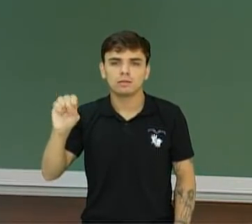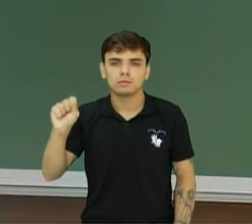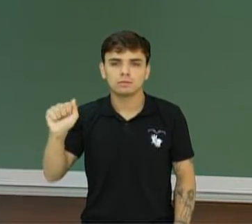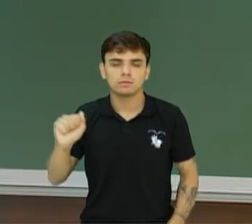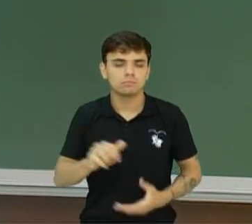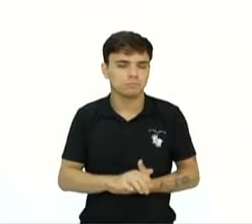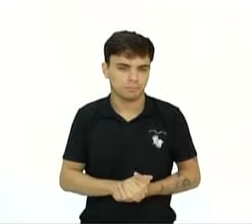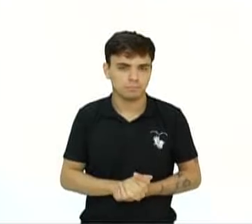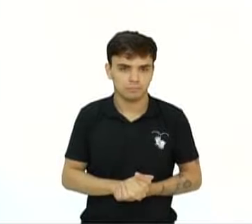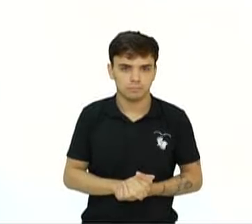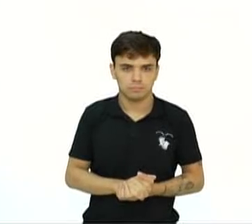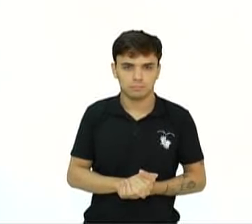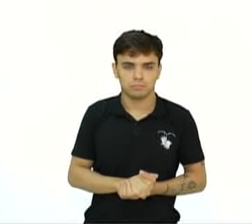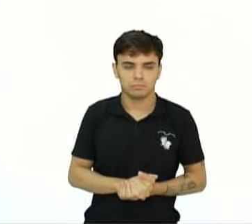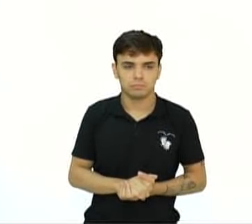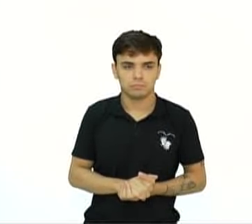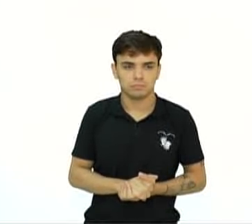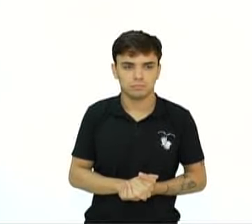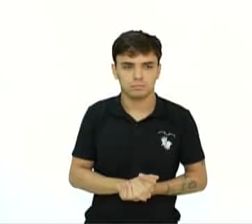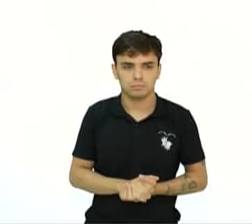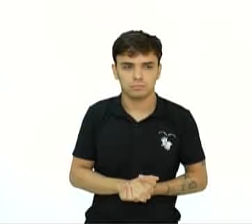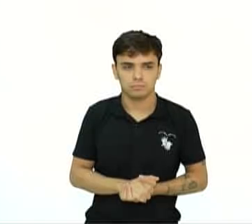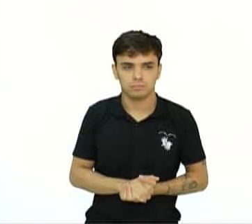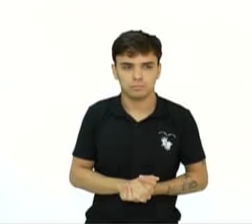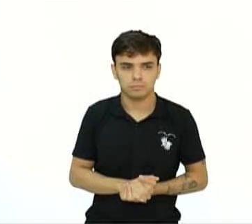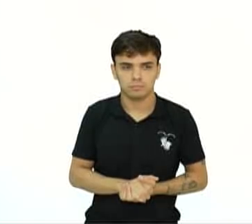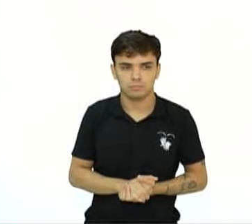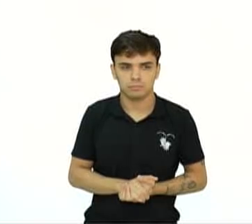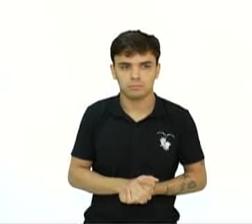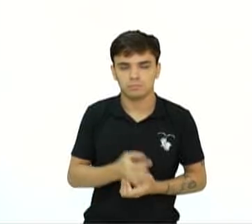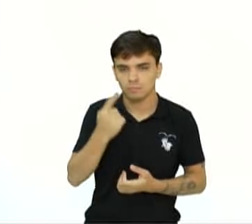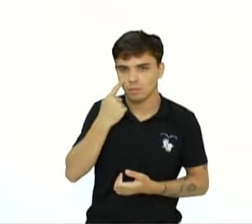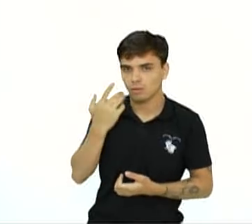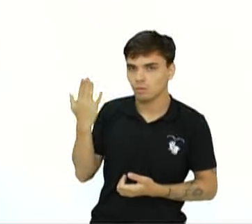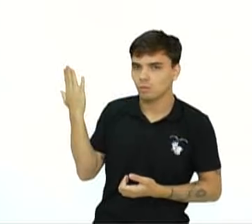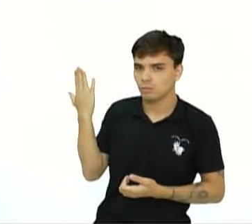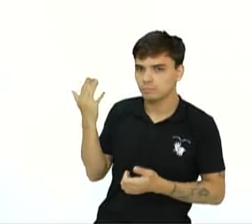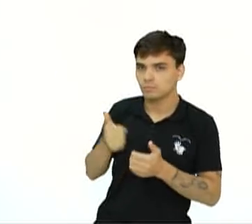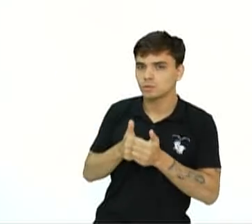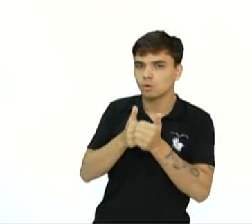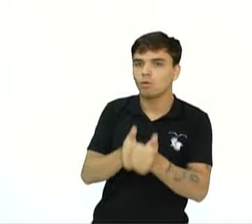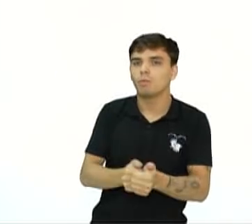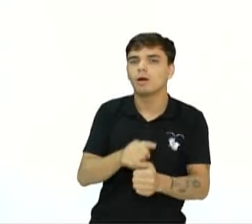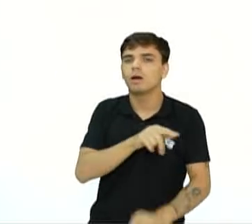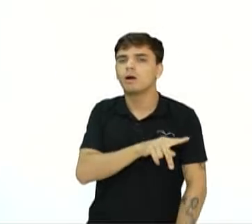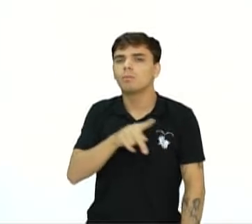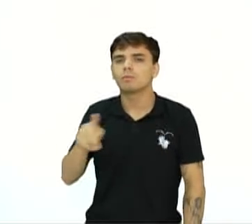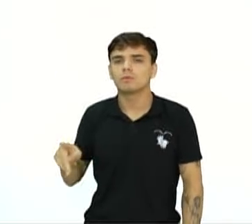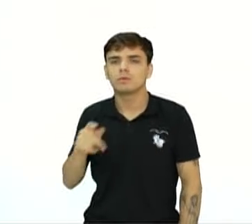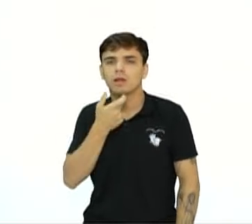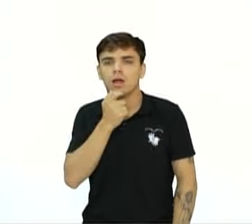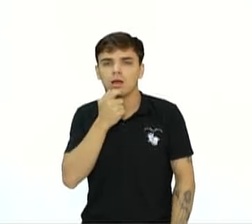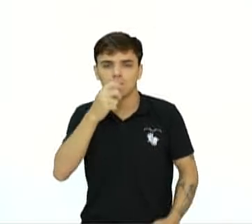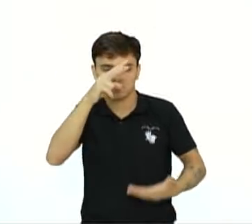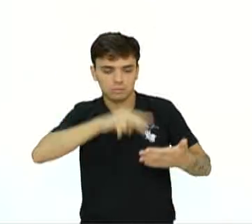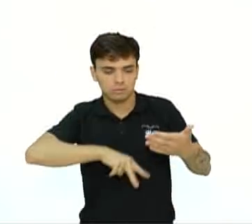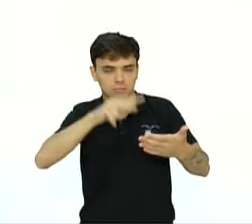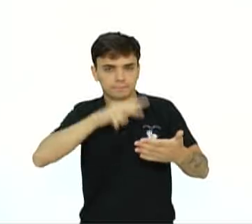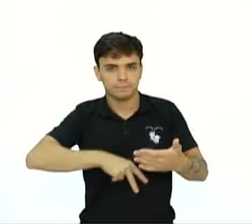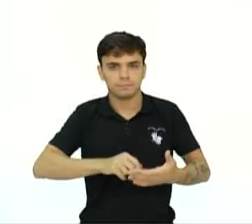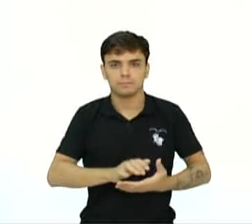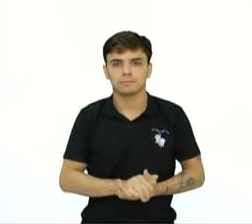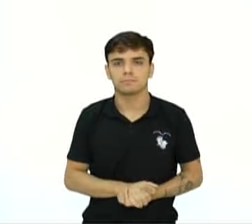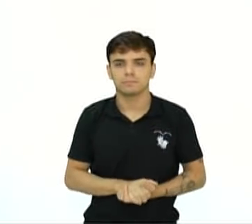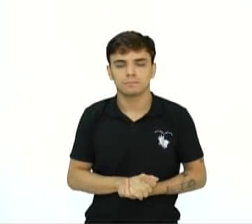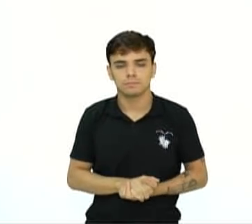The English title Mona Lisa comes from the subject's name, the Italian word Mona, então é a contração de